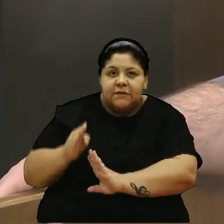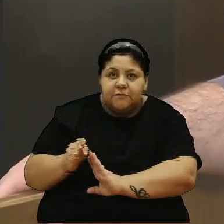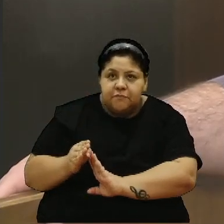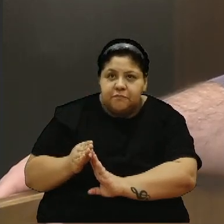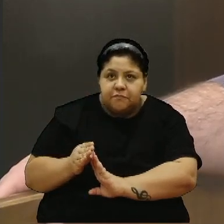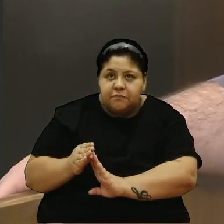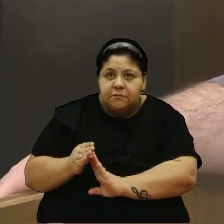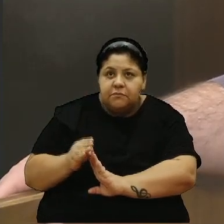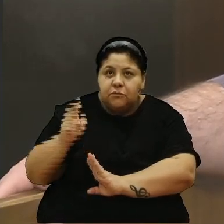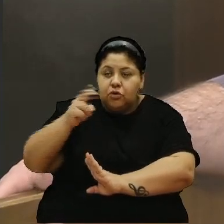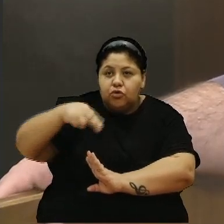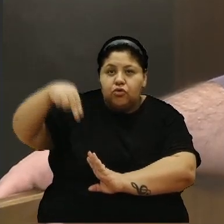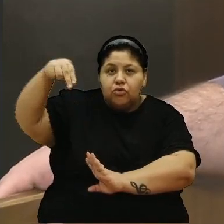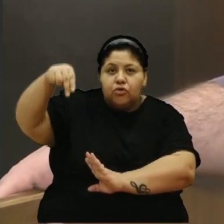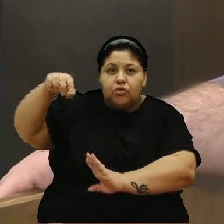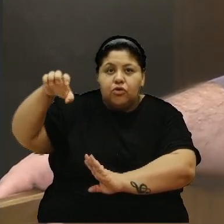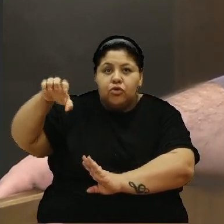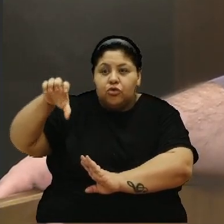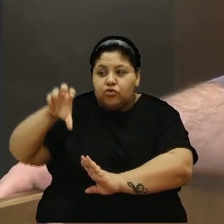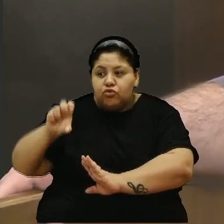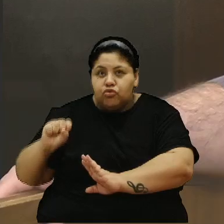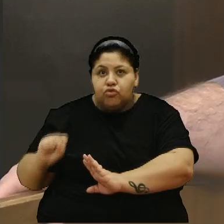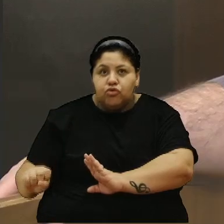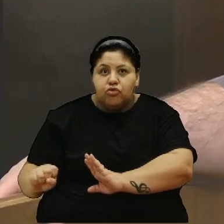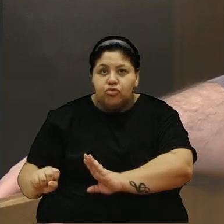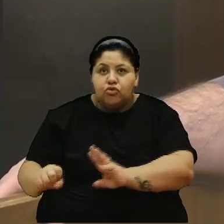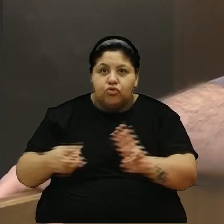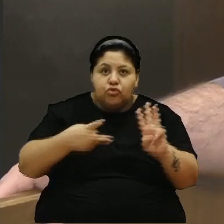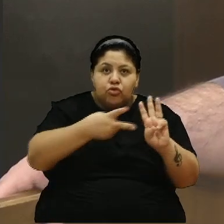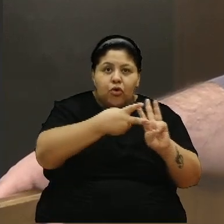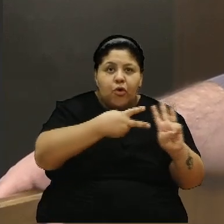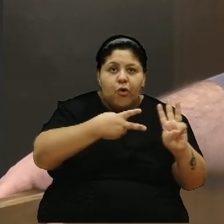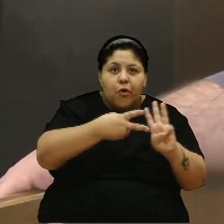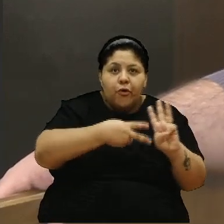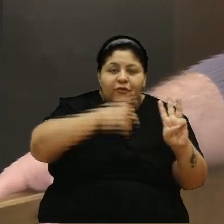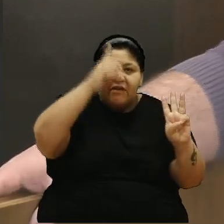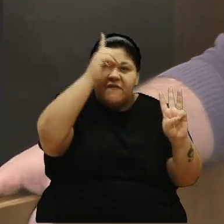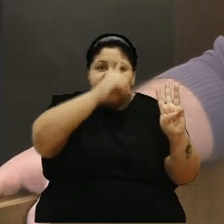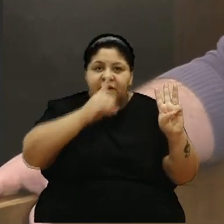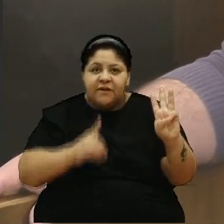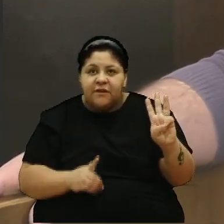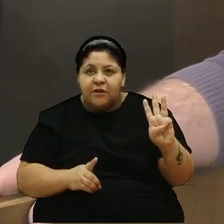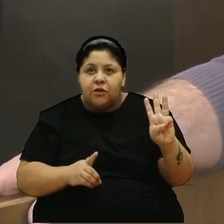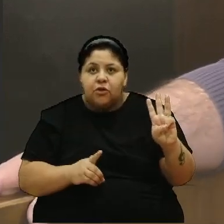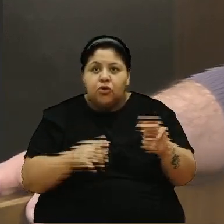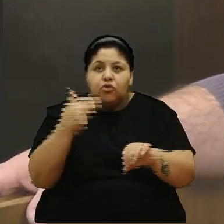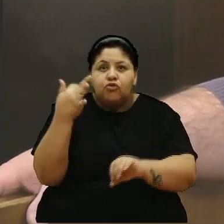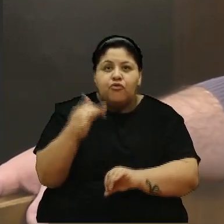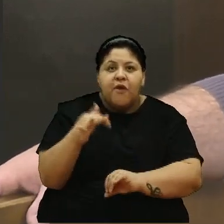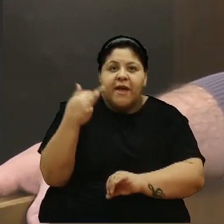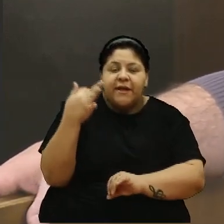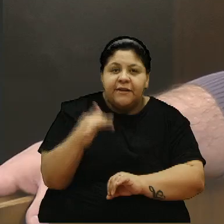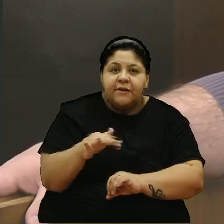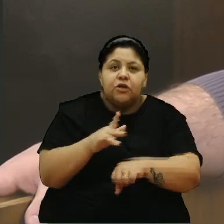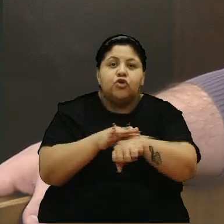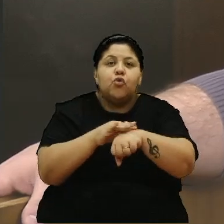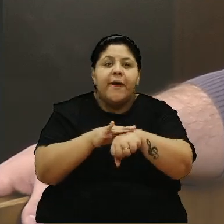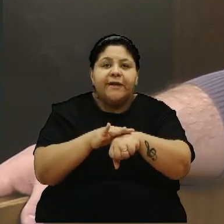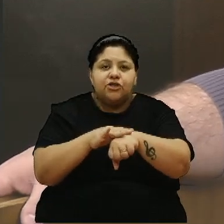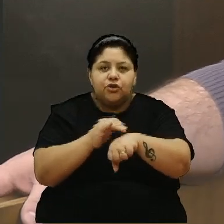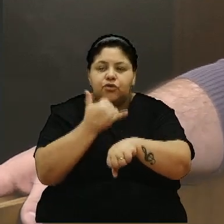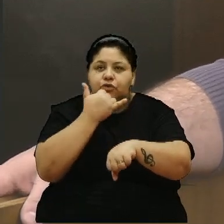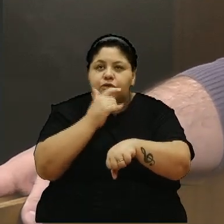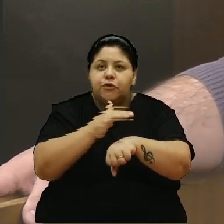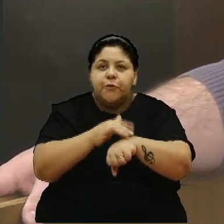do nordestino, do sulista, do indígena, do deficiente, do doente. As narrativas estão